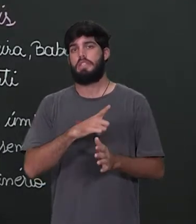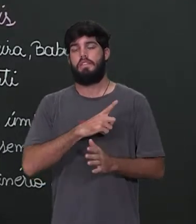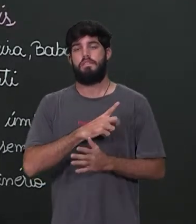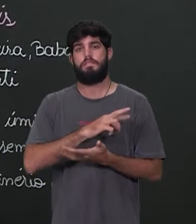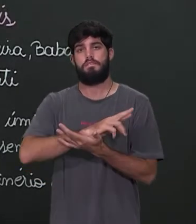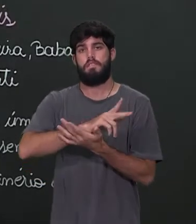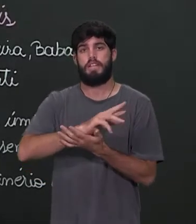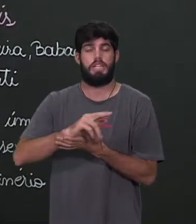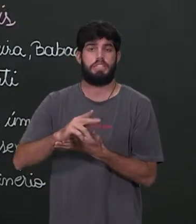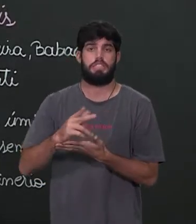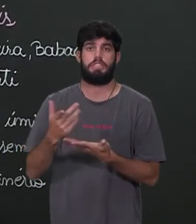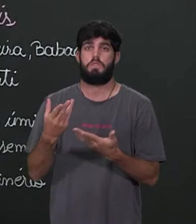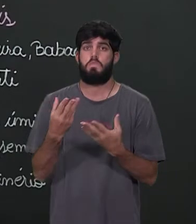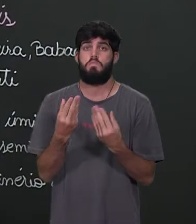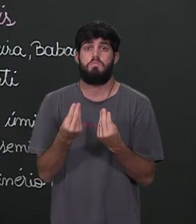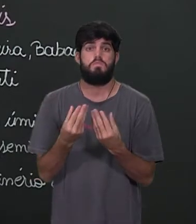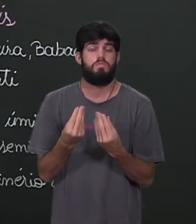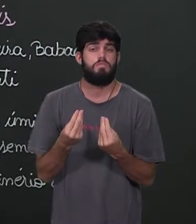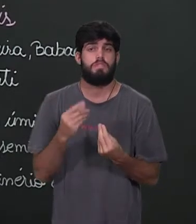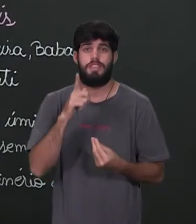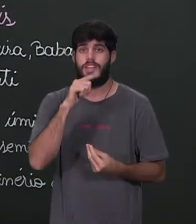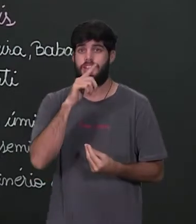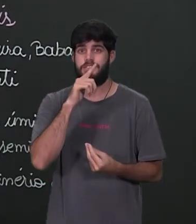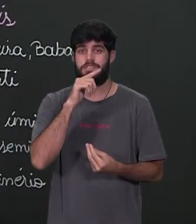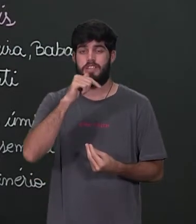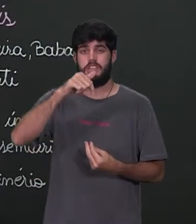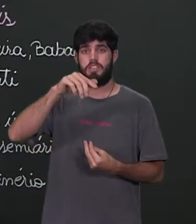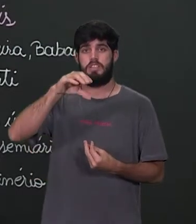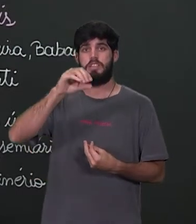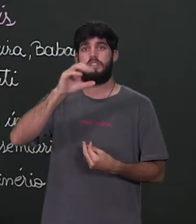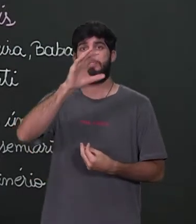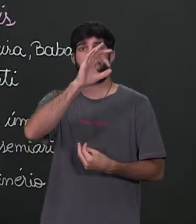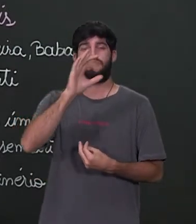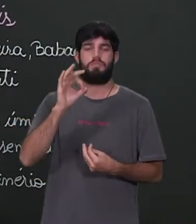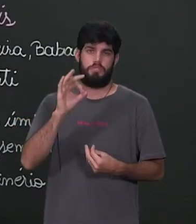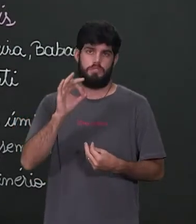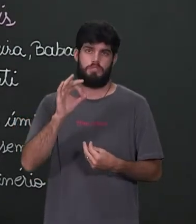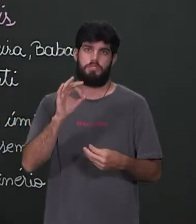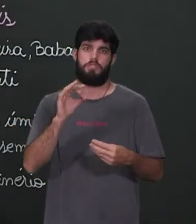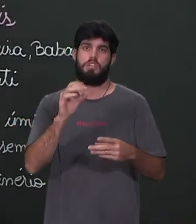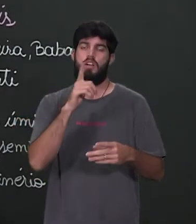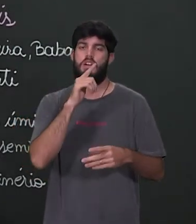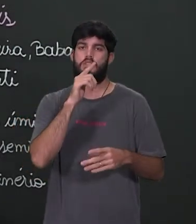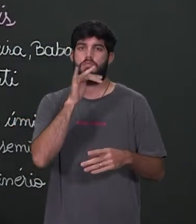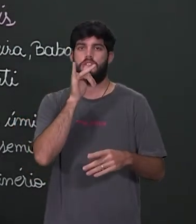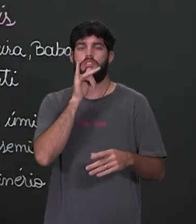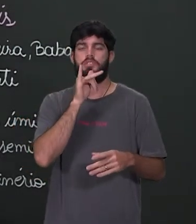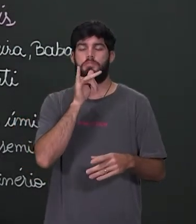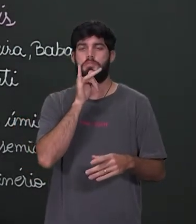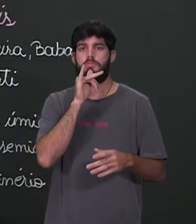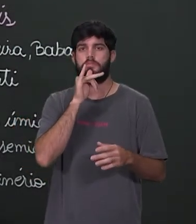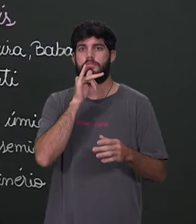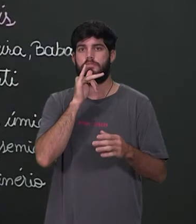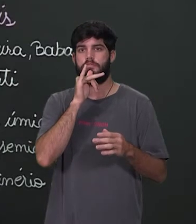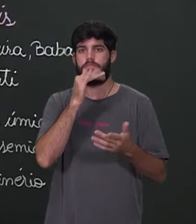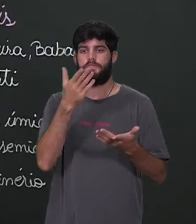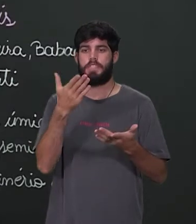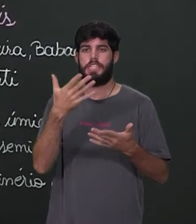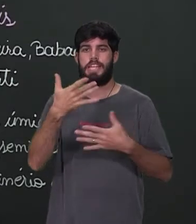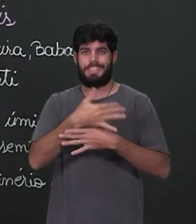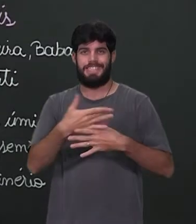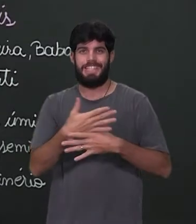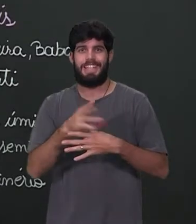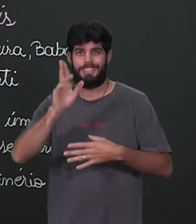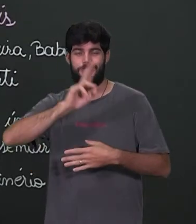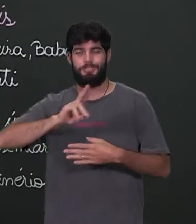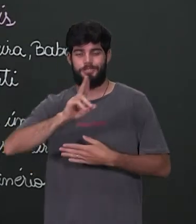nos seus territórios. 70% da água que abastece as cidades, ela está em território de Mata Atlântica. Olha que interessante,